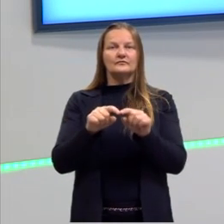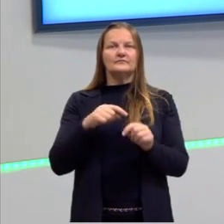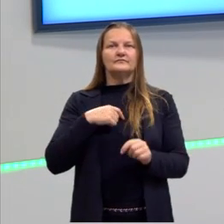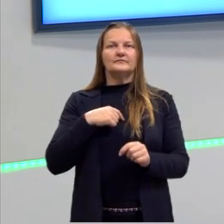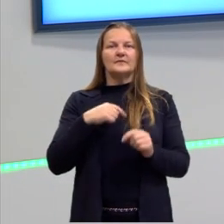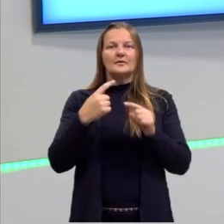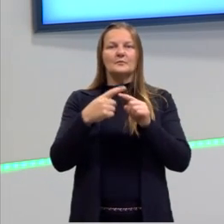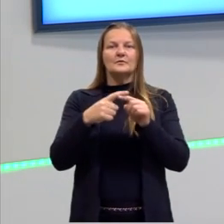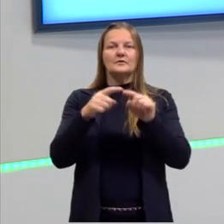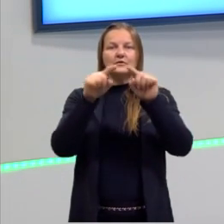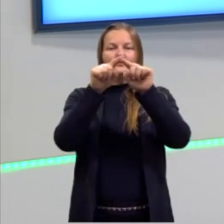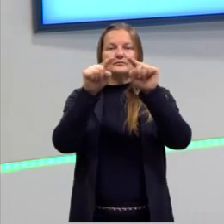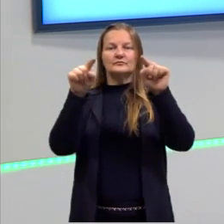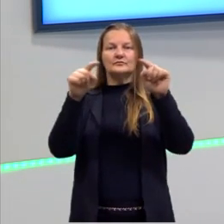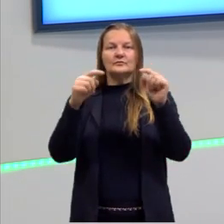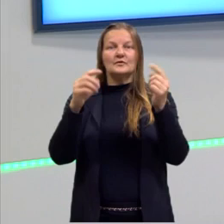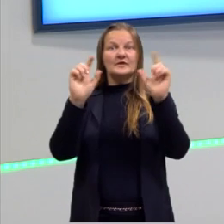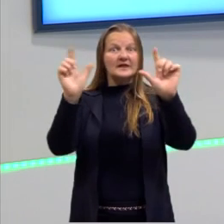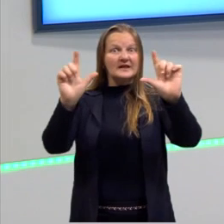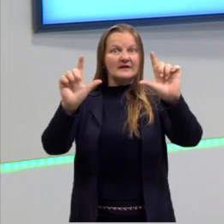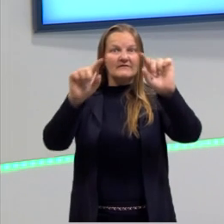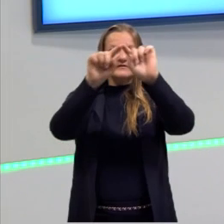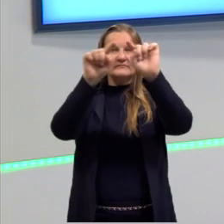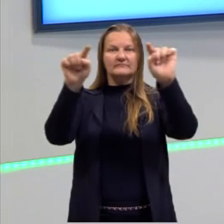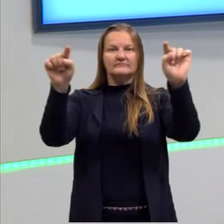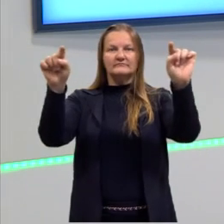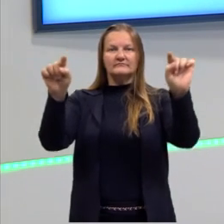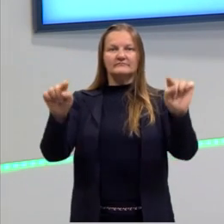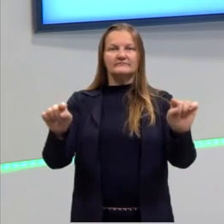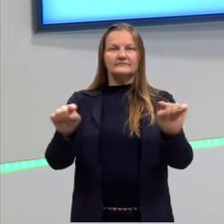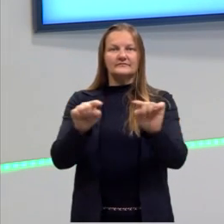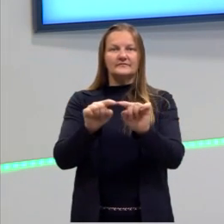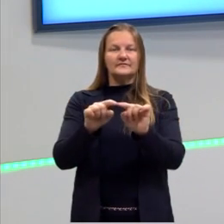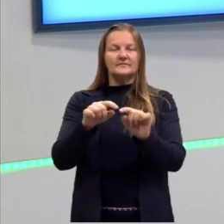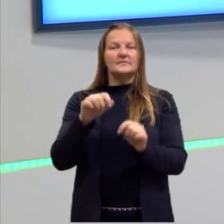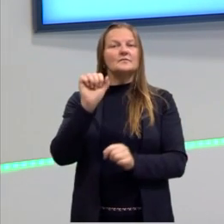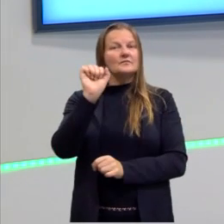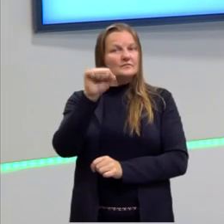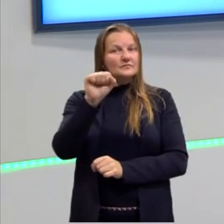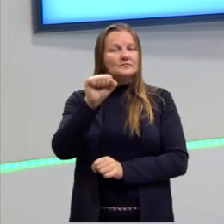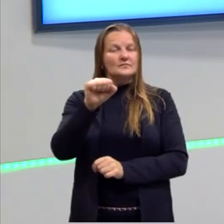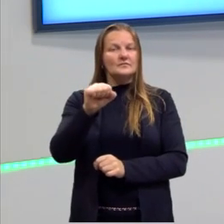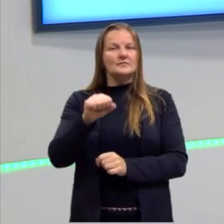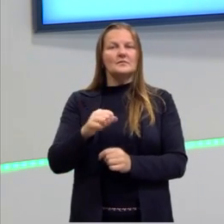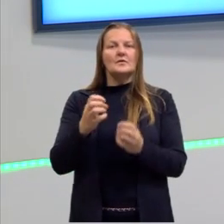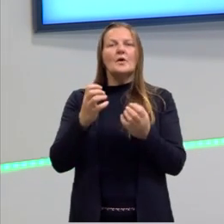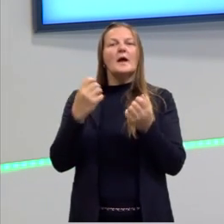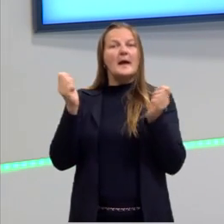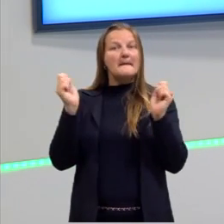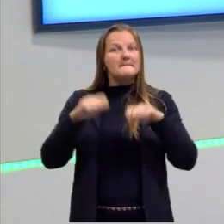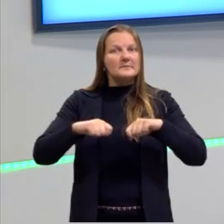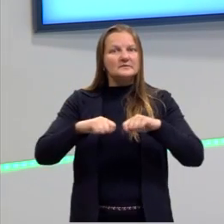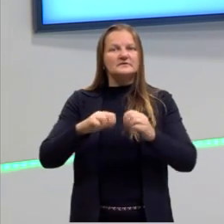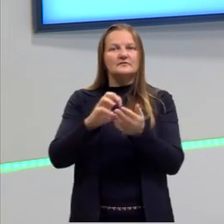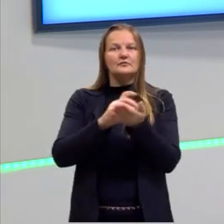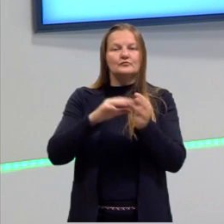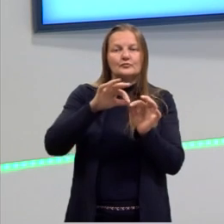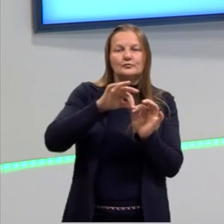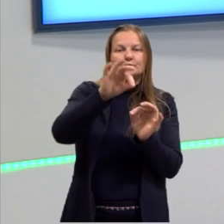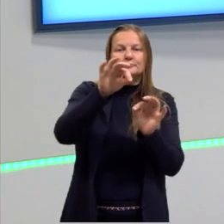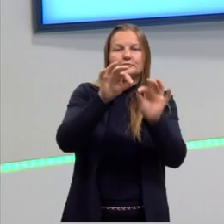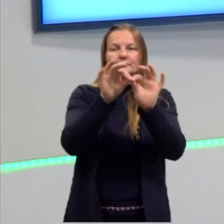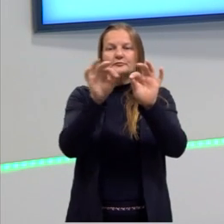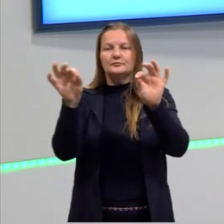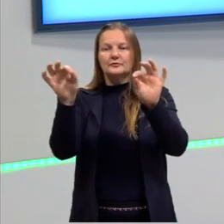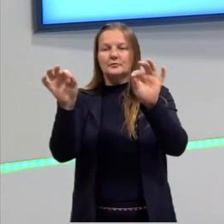retângulo né que seria a tela que vocês estão assistindo essa tela a gente consegue calcular né a medida dela